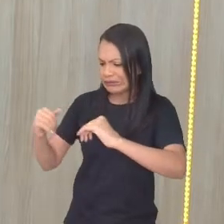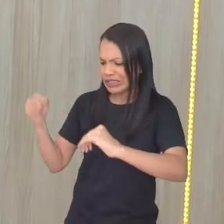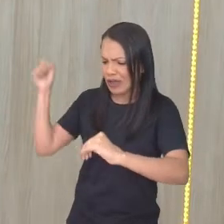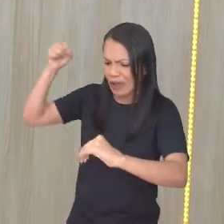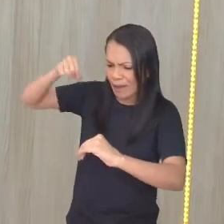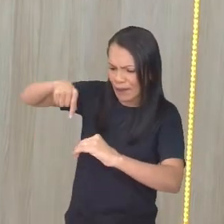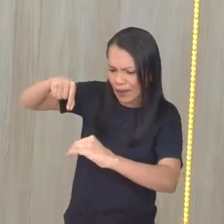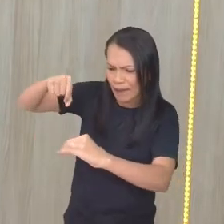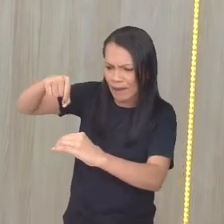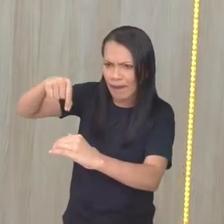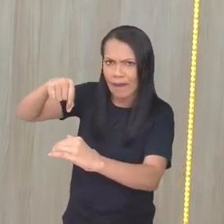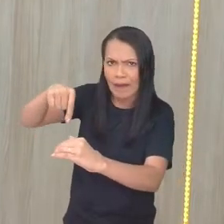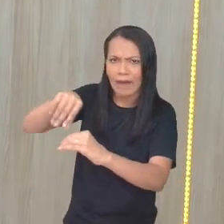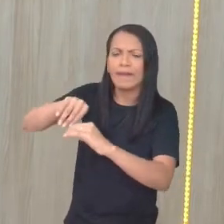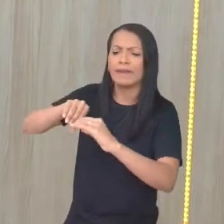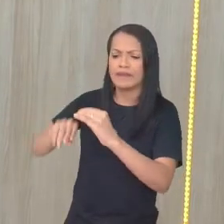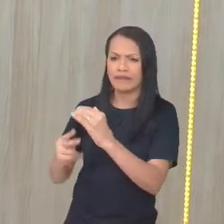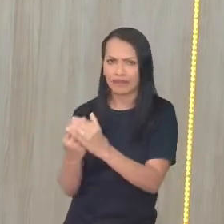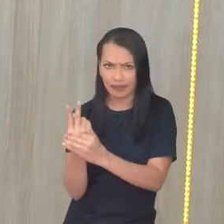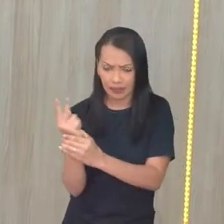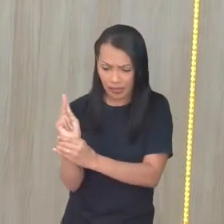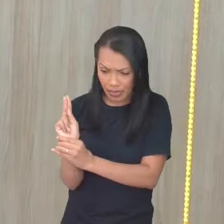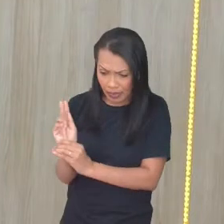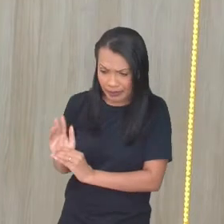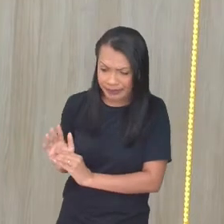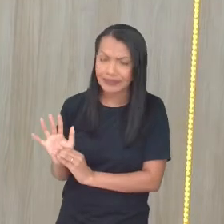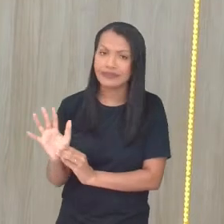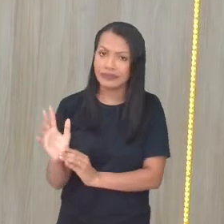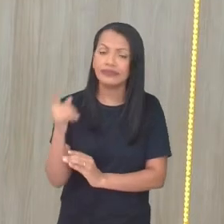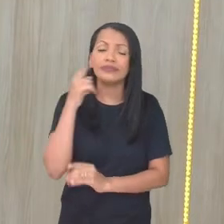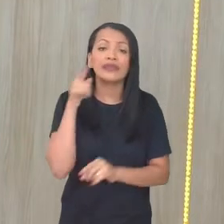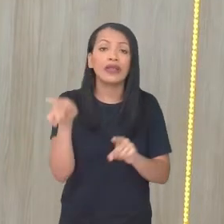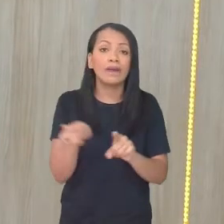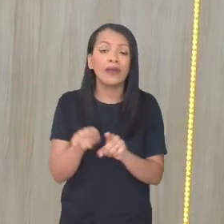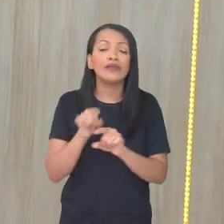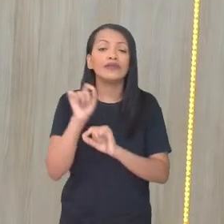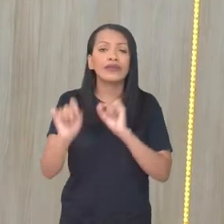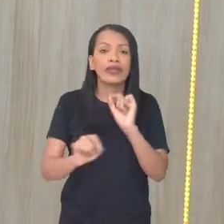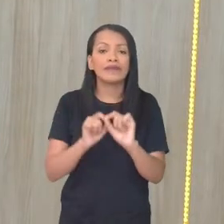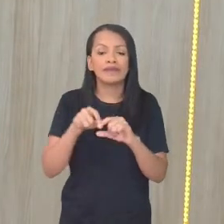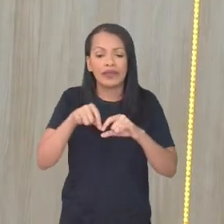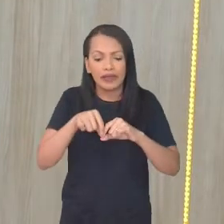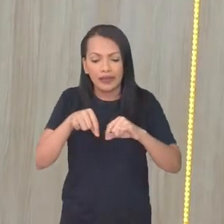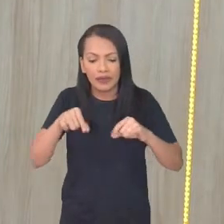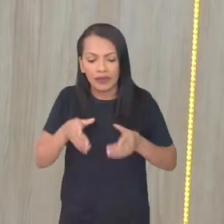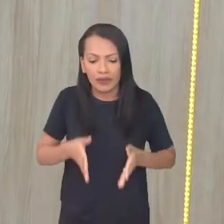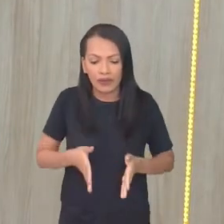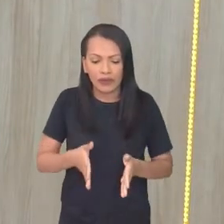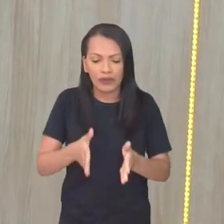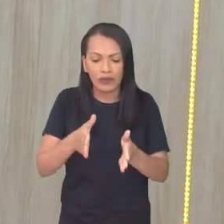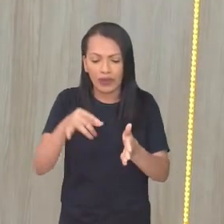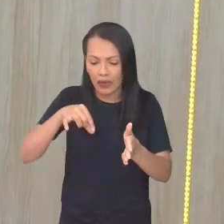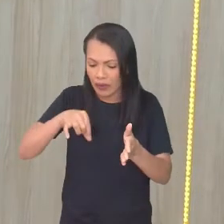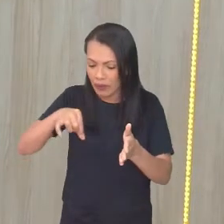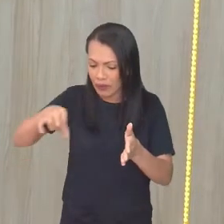aquela região por meio dos chamados canais de irrigação, que era o que? Construíam valas,